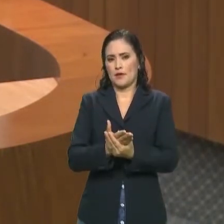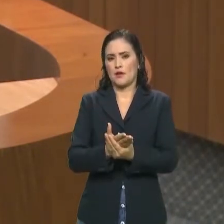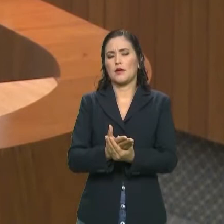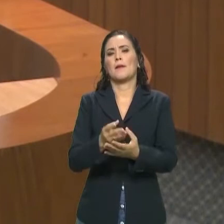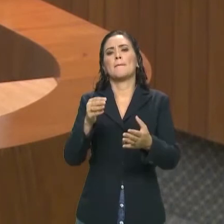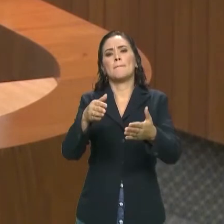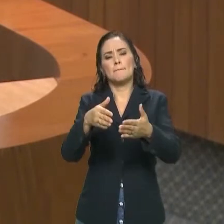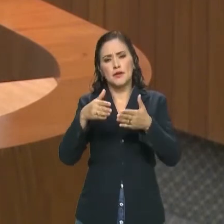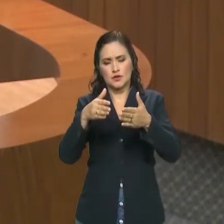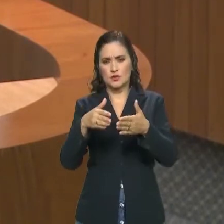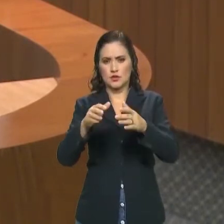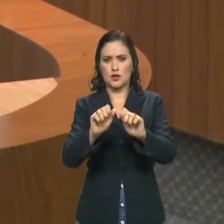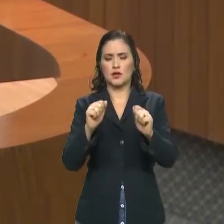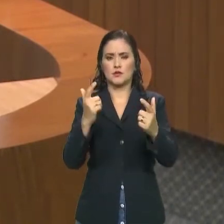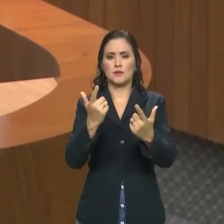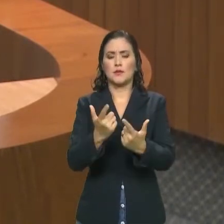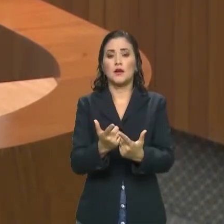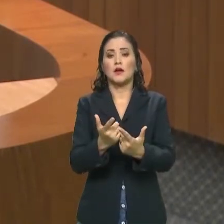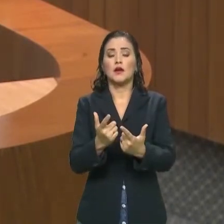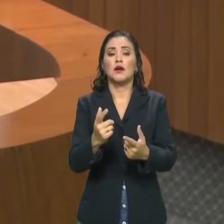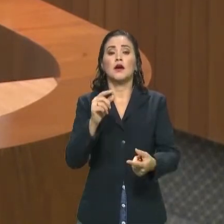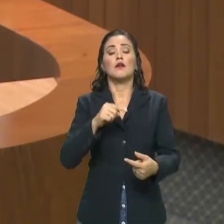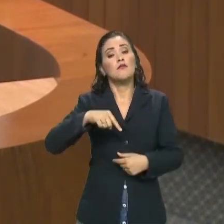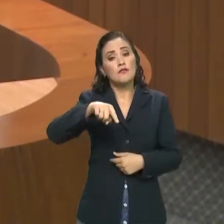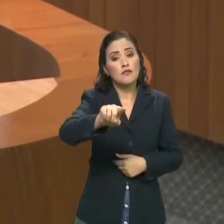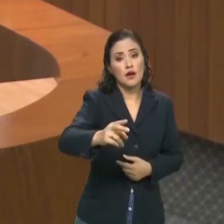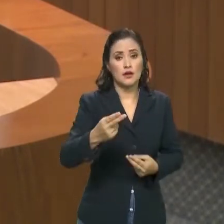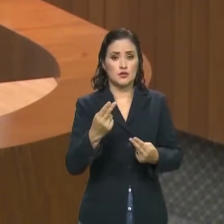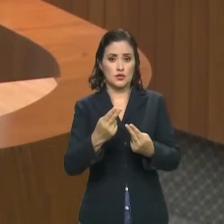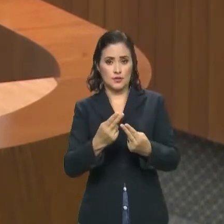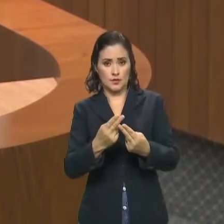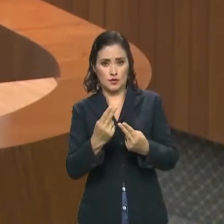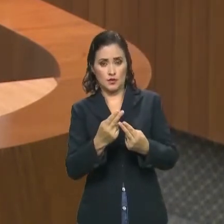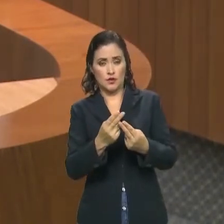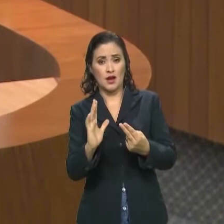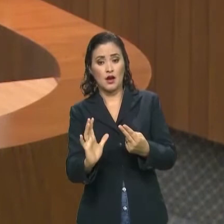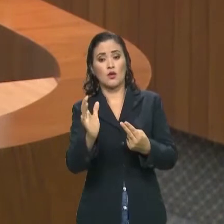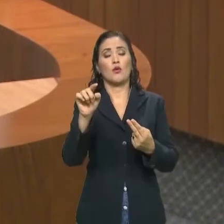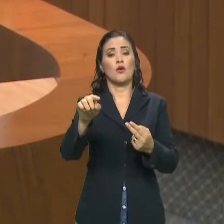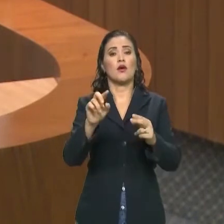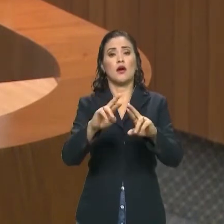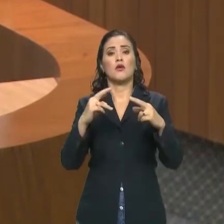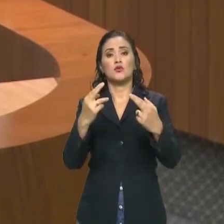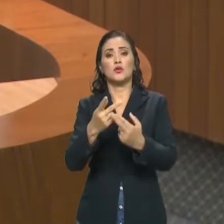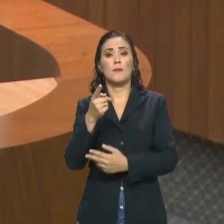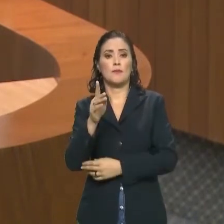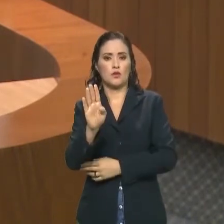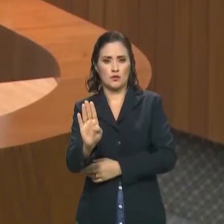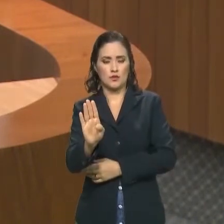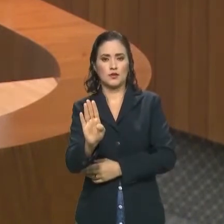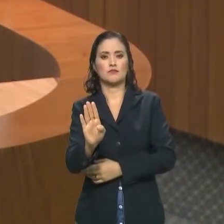pública no Município de Timon é específico para que a gente possa debater essa situação e chamar a